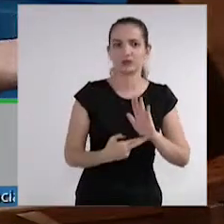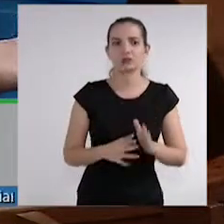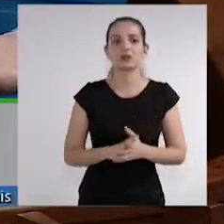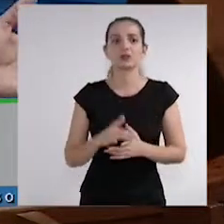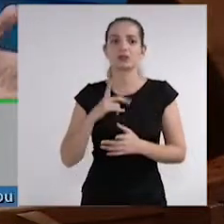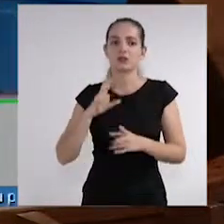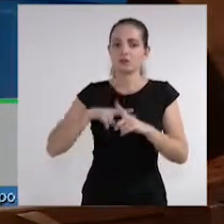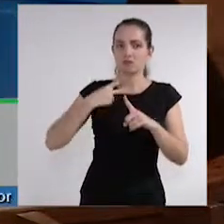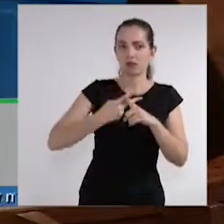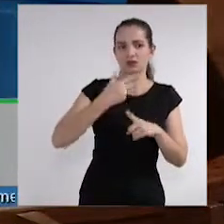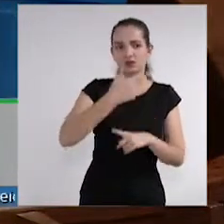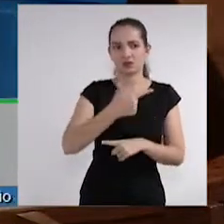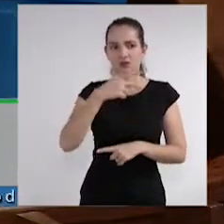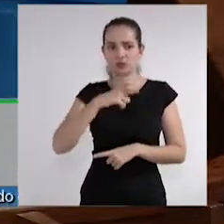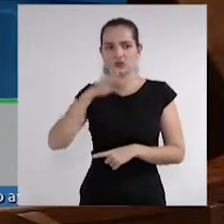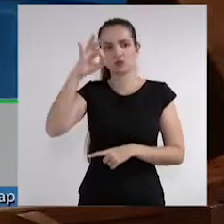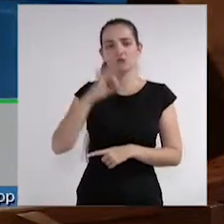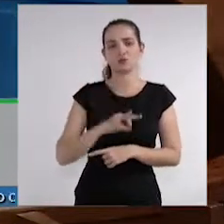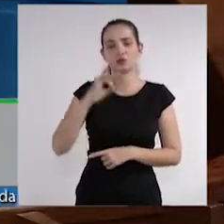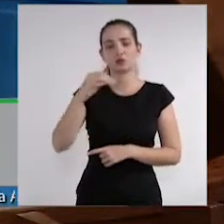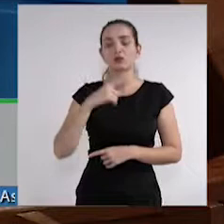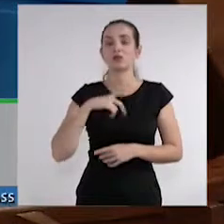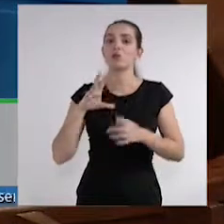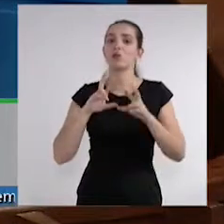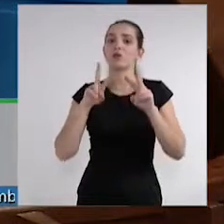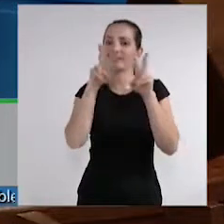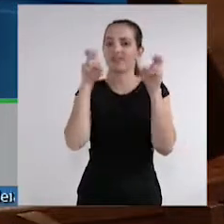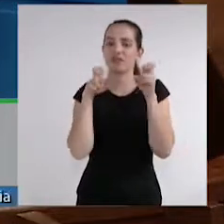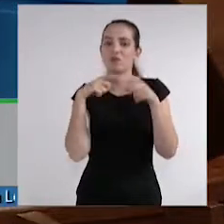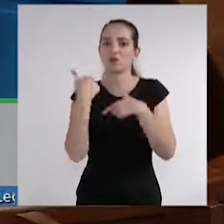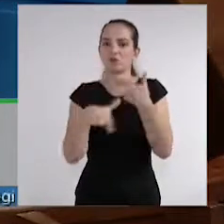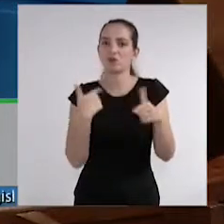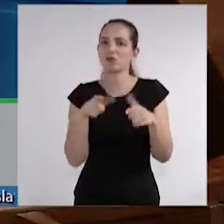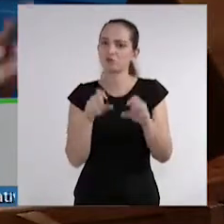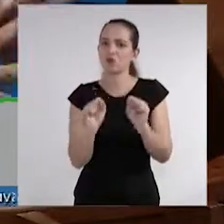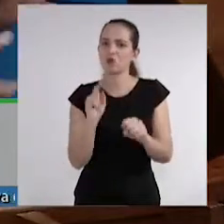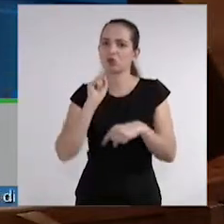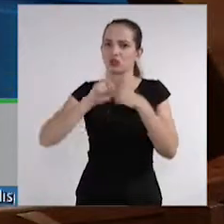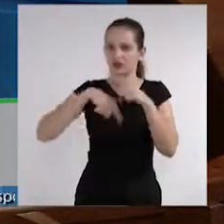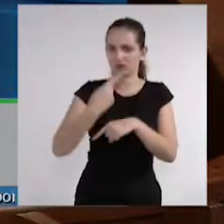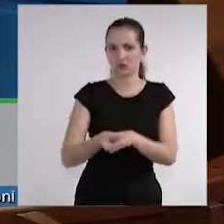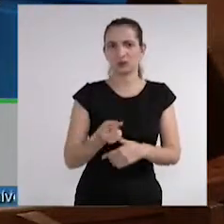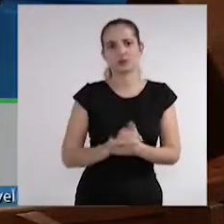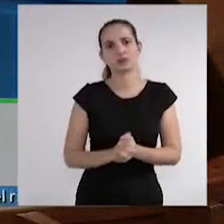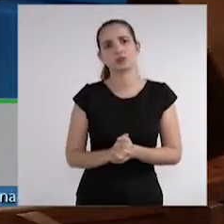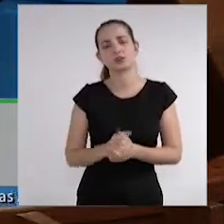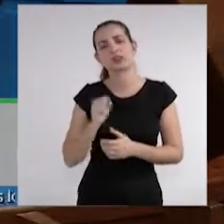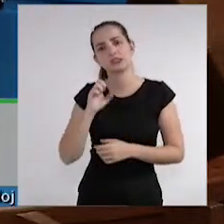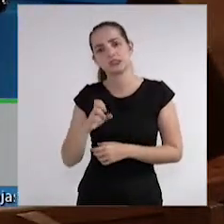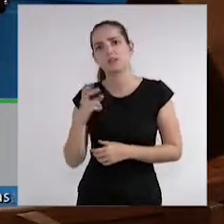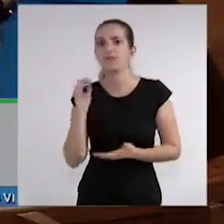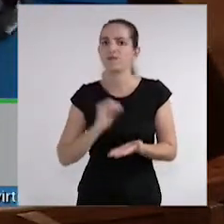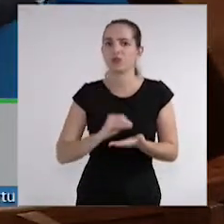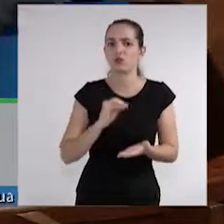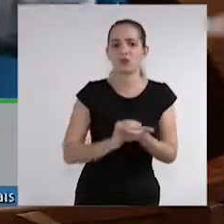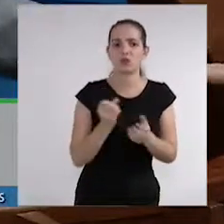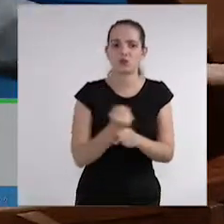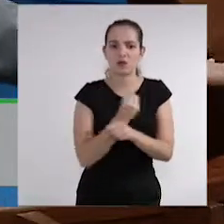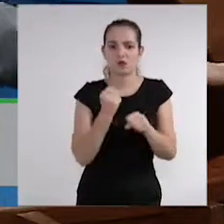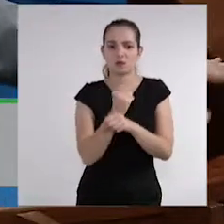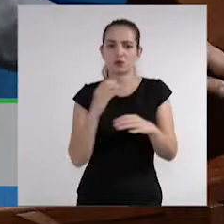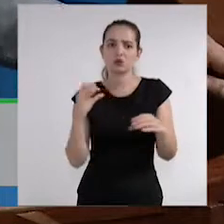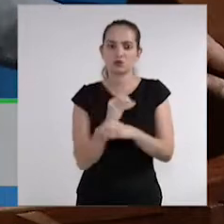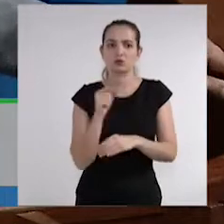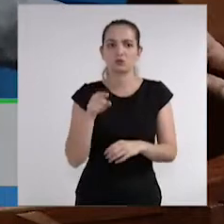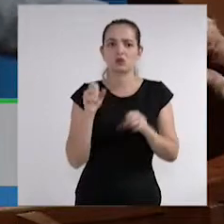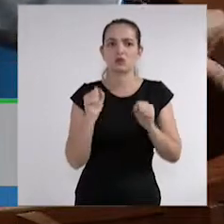de 25%, aí está relacionado a serviço que você pode, ao final, não é, se faltou alguma obra para a conclusão, você